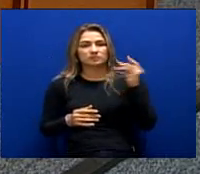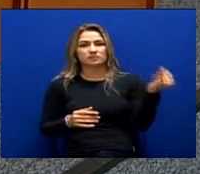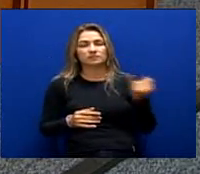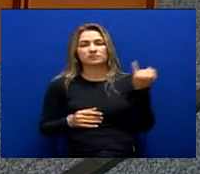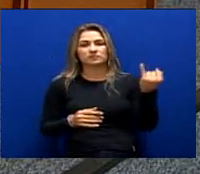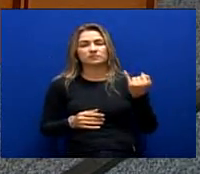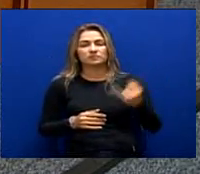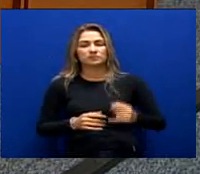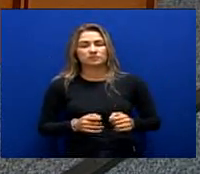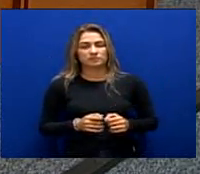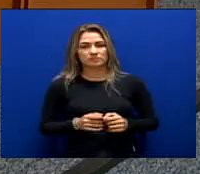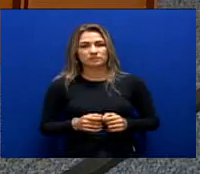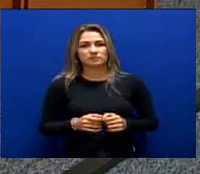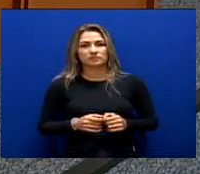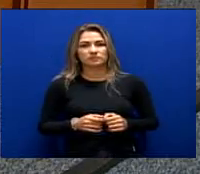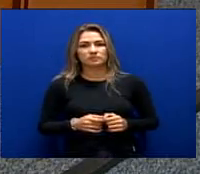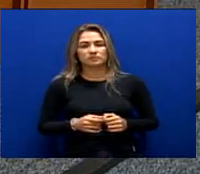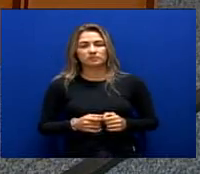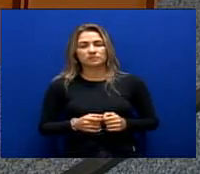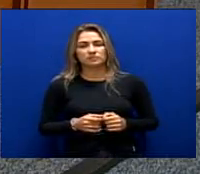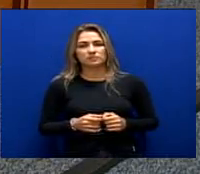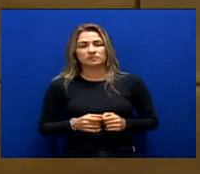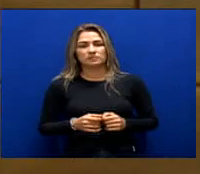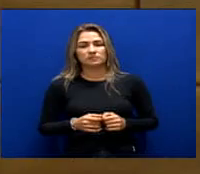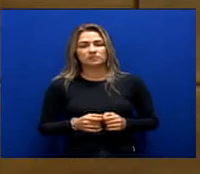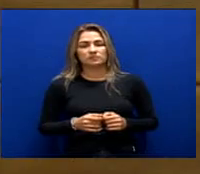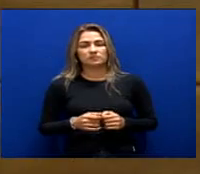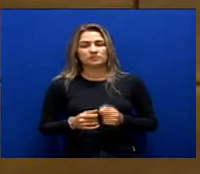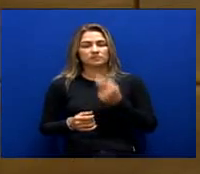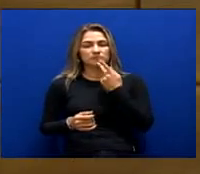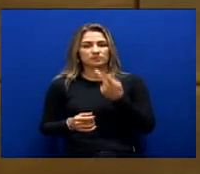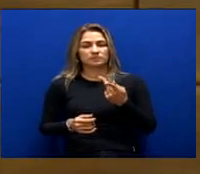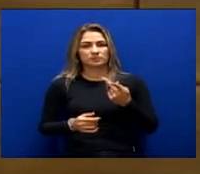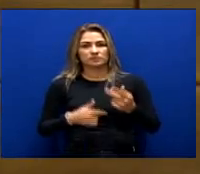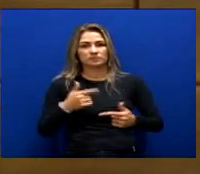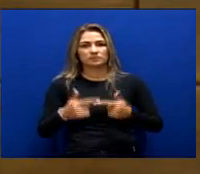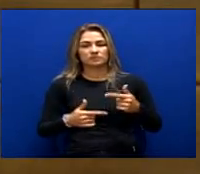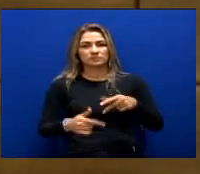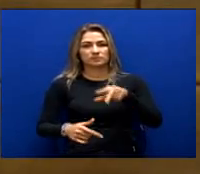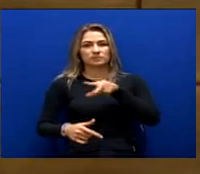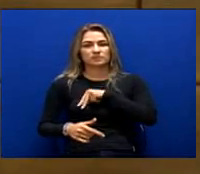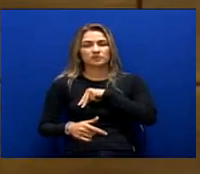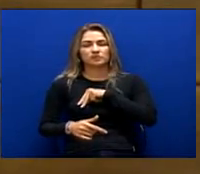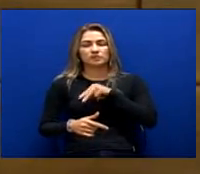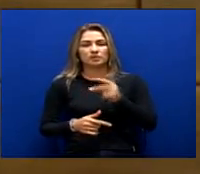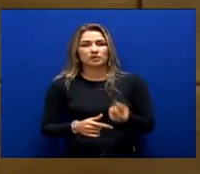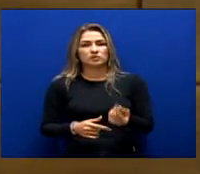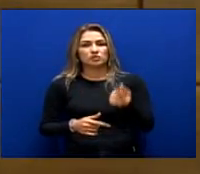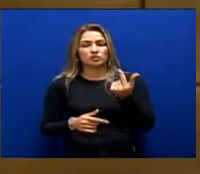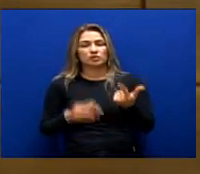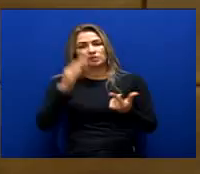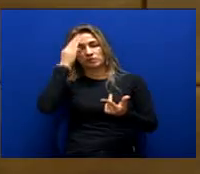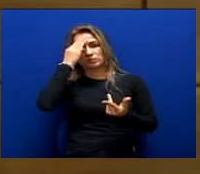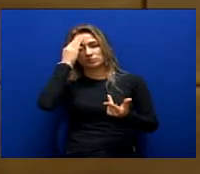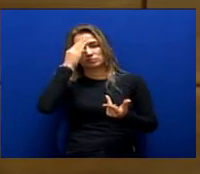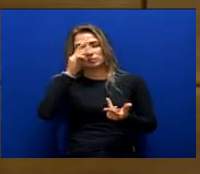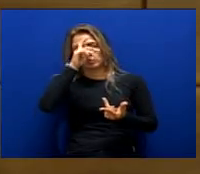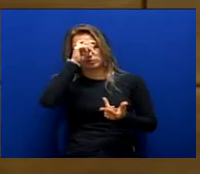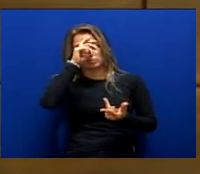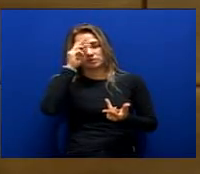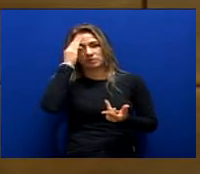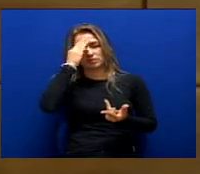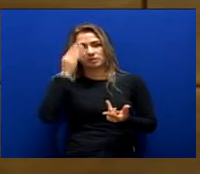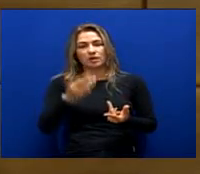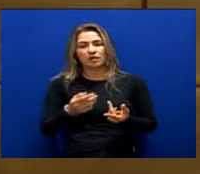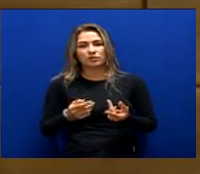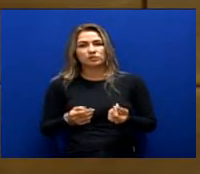é quando se fala sobre a fiscalização né do dinheiro envolvido e saúde mental que já é muito pouco é